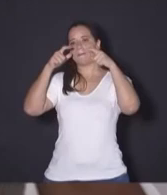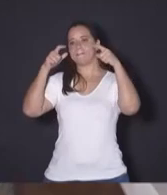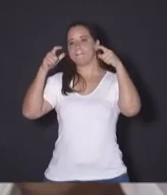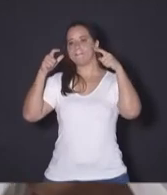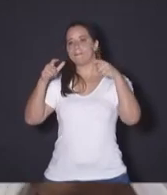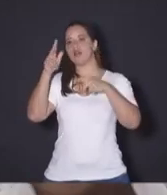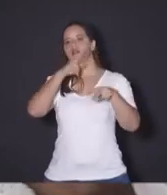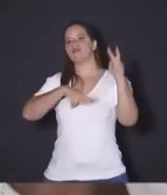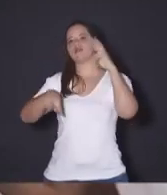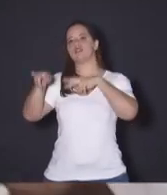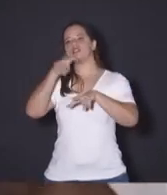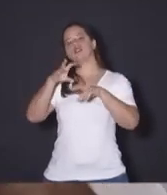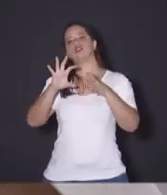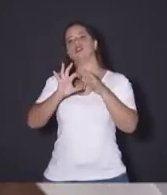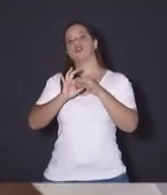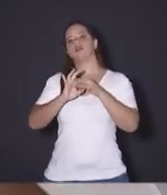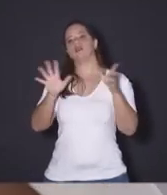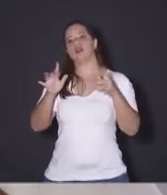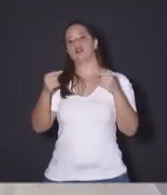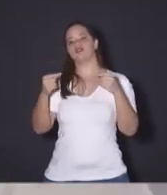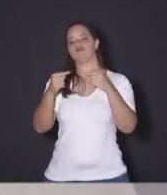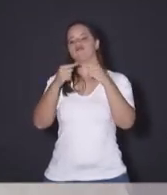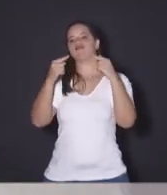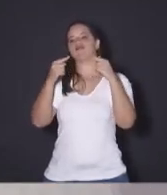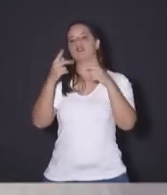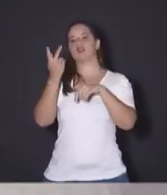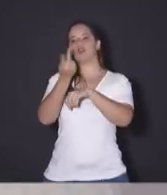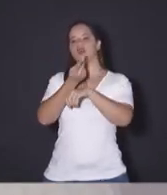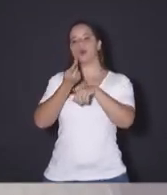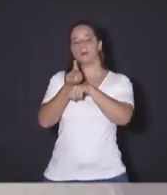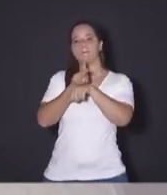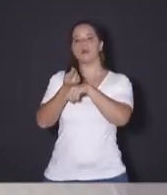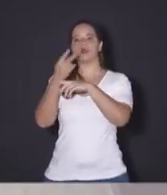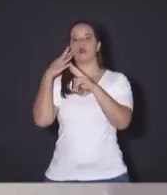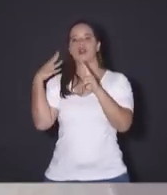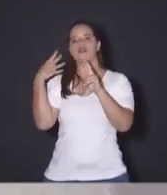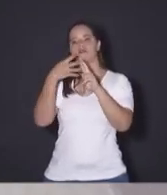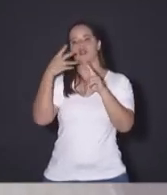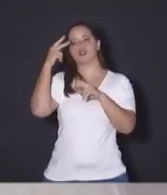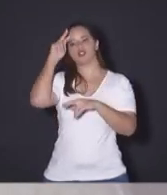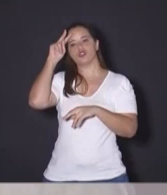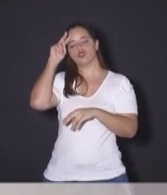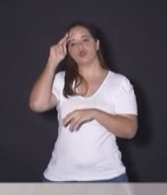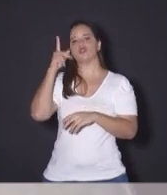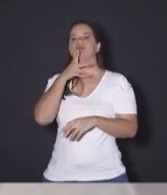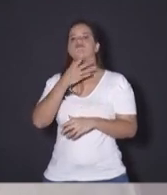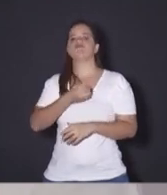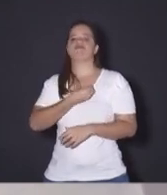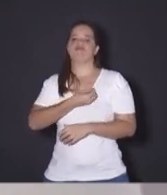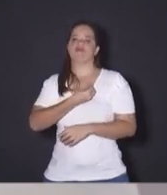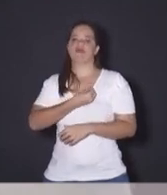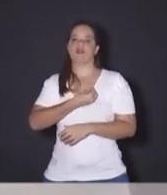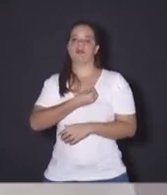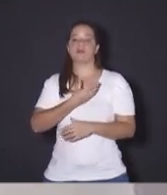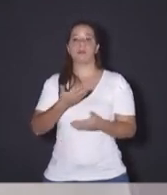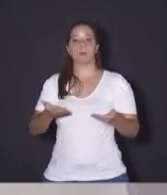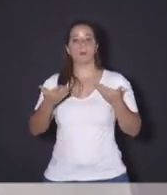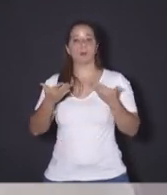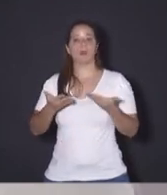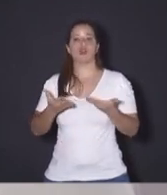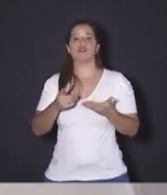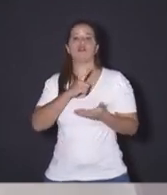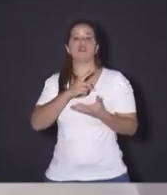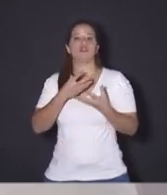nossa visão de liberdade e ao mesmo tempo buscar referências históricas de sobrevivência então existem